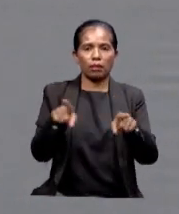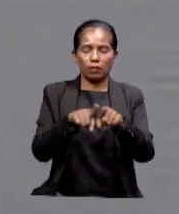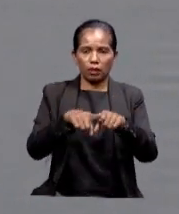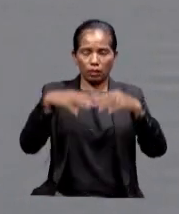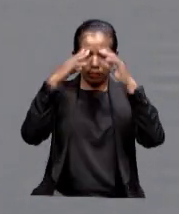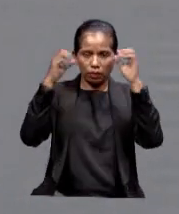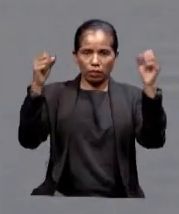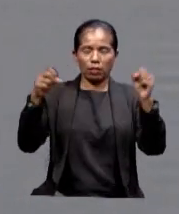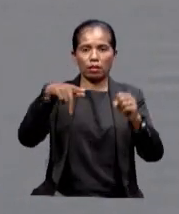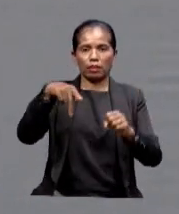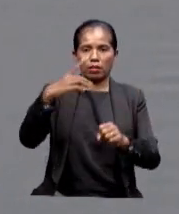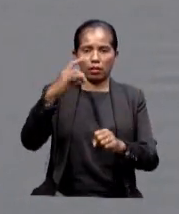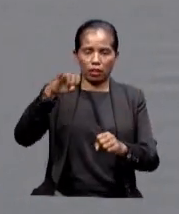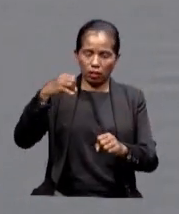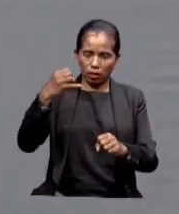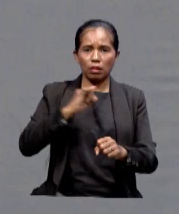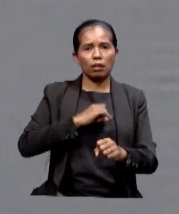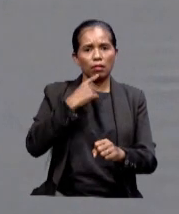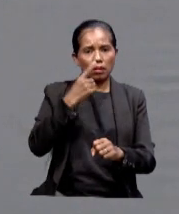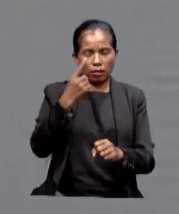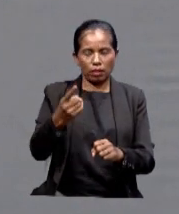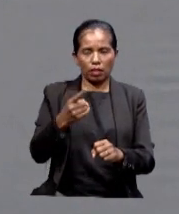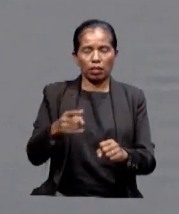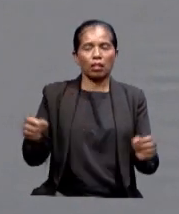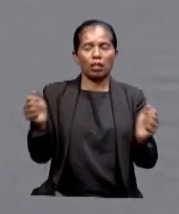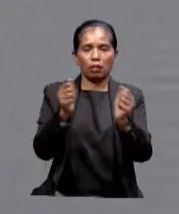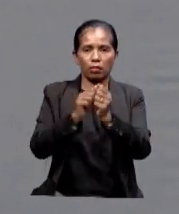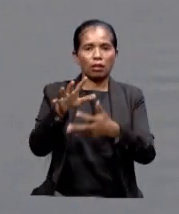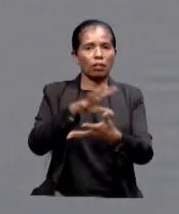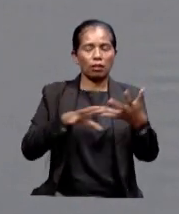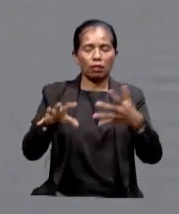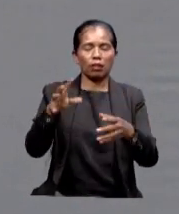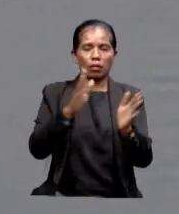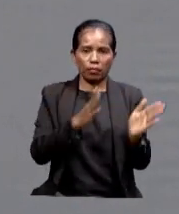Ao reconhecer que é exercício racional e emocional carro-malo e o processo da NEM.